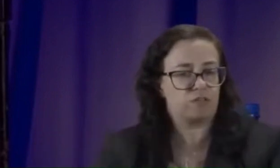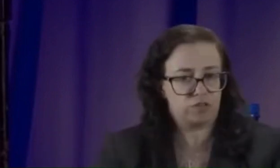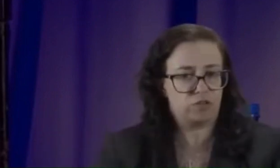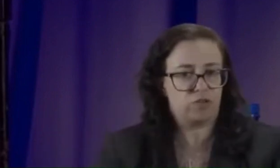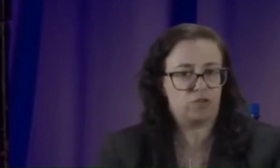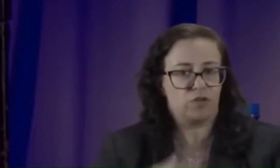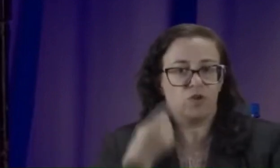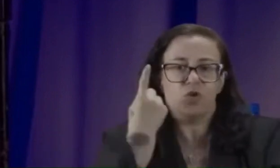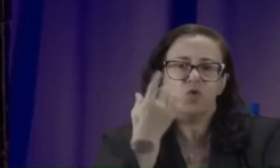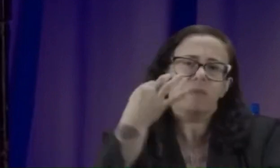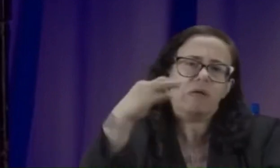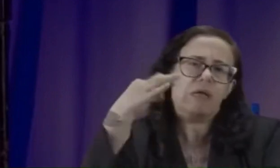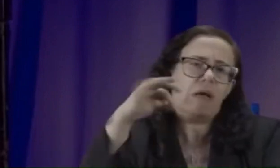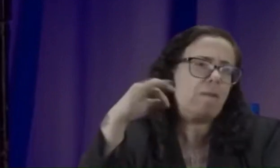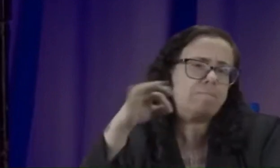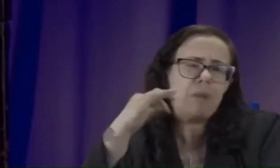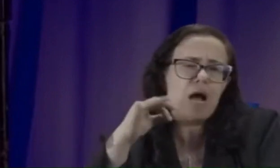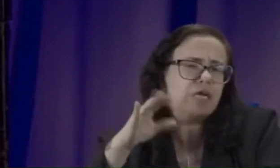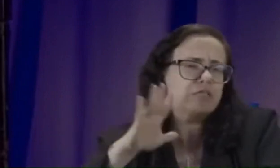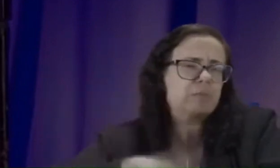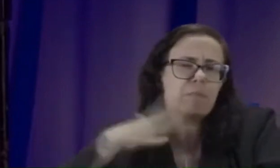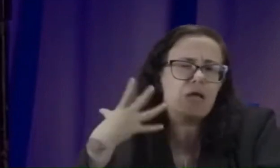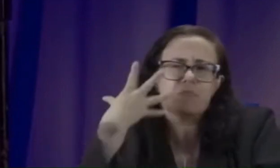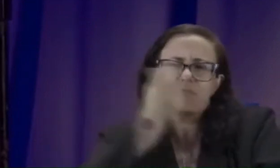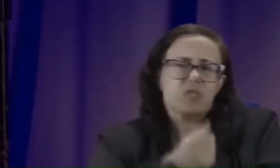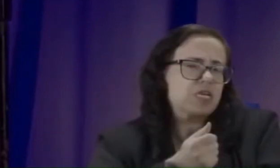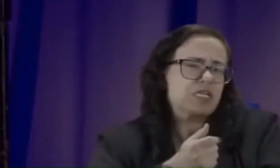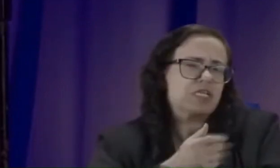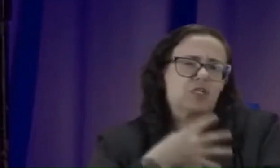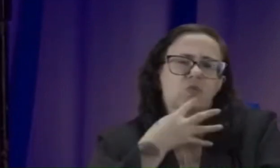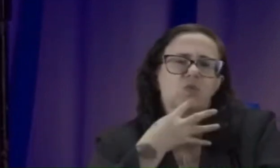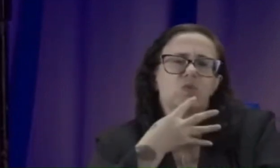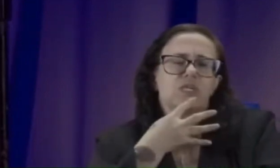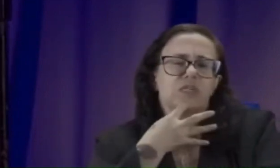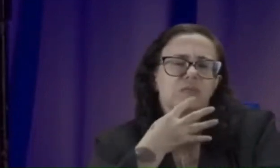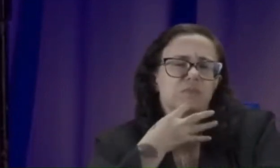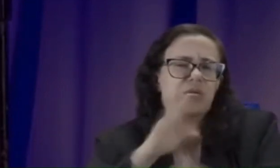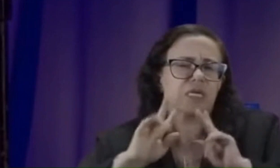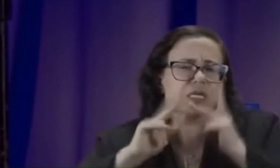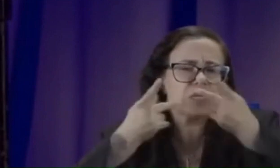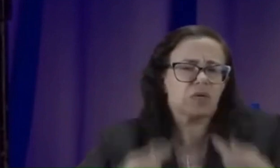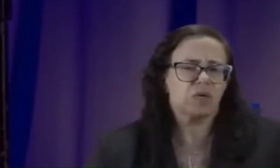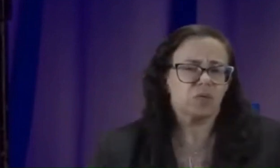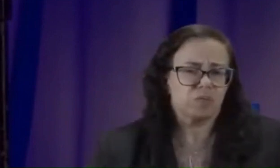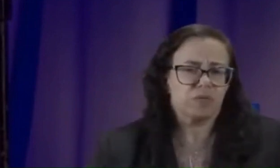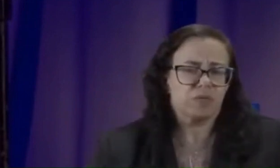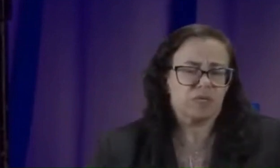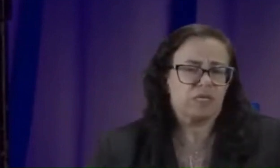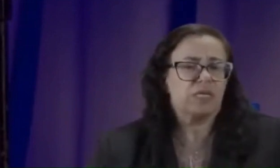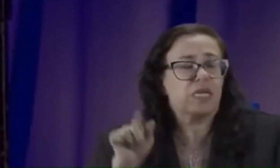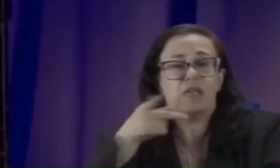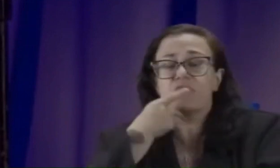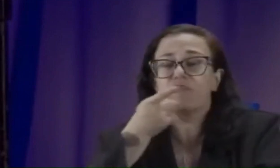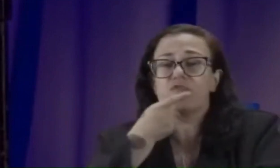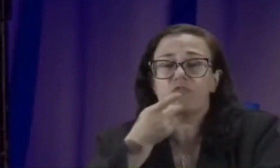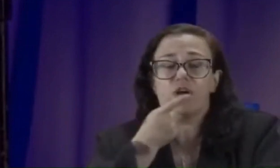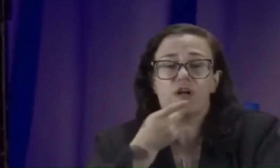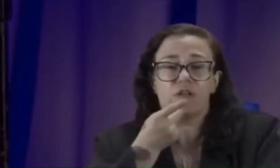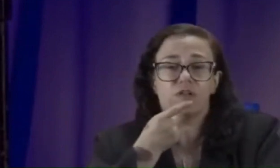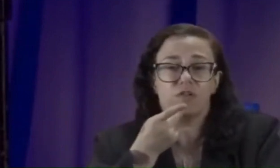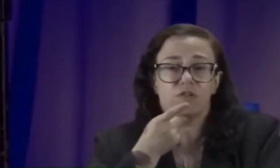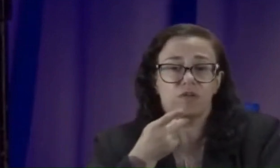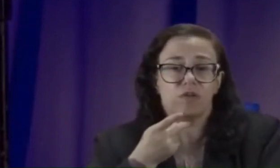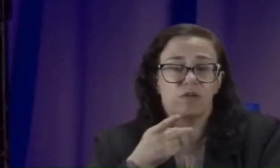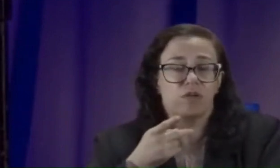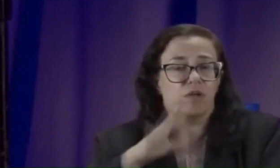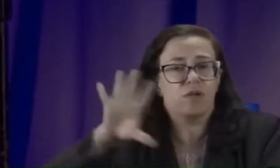das páginas mais belas do conhecimento da humanidade. Ele tiveram a ocasião de dizer que pegaram um